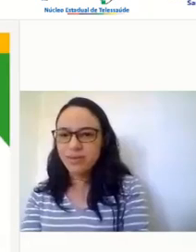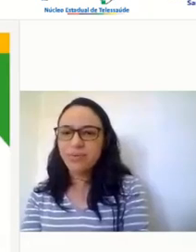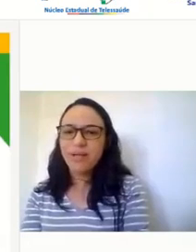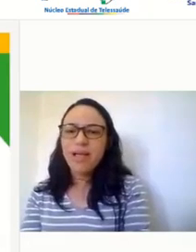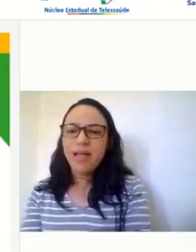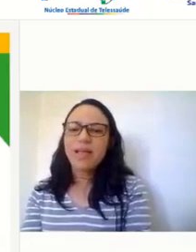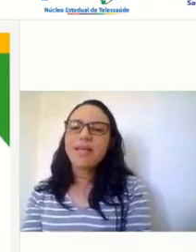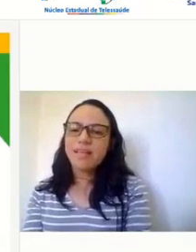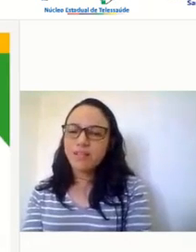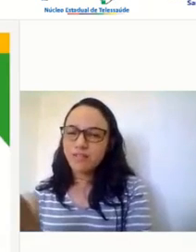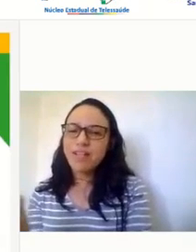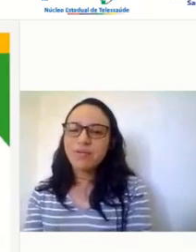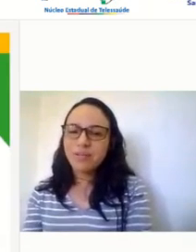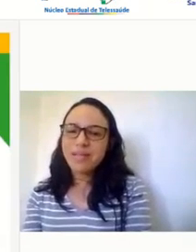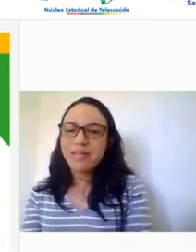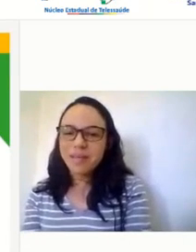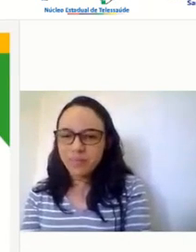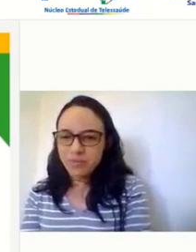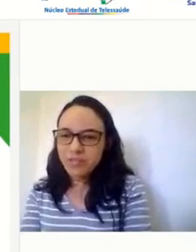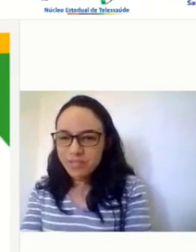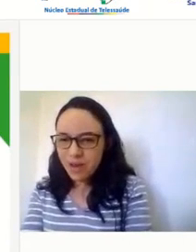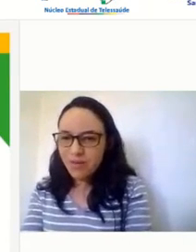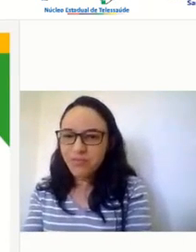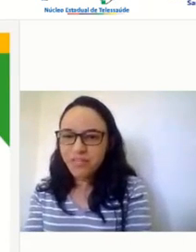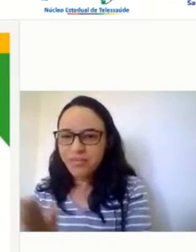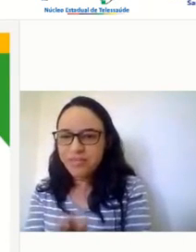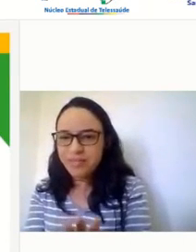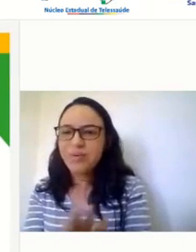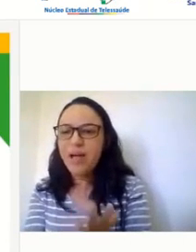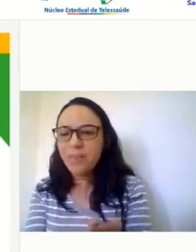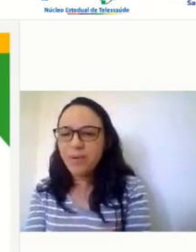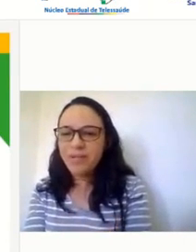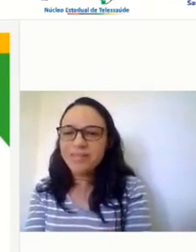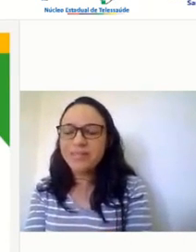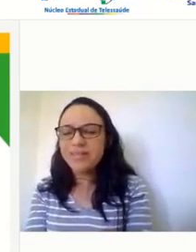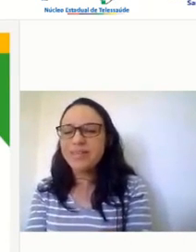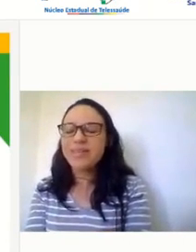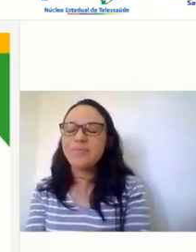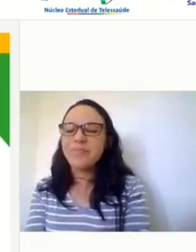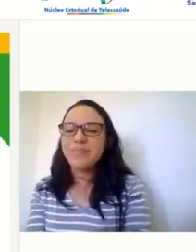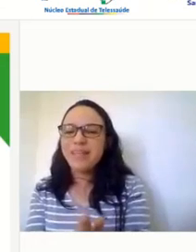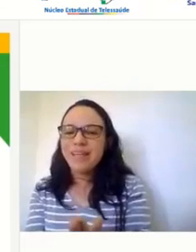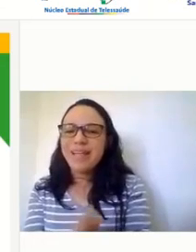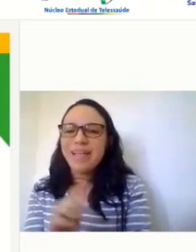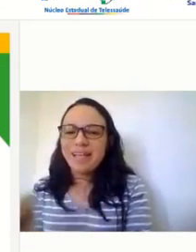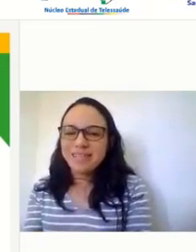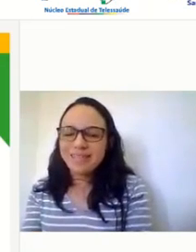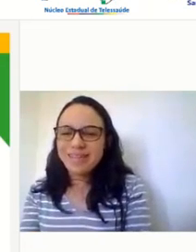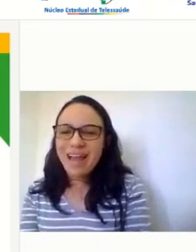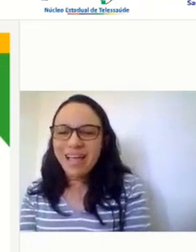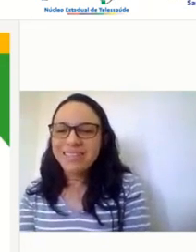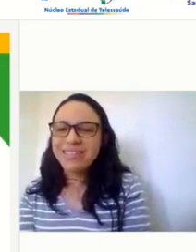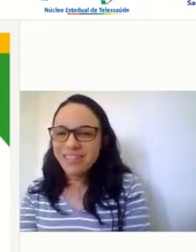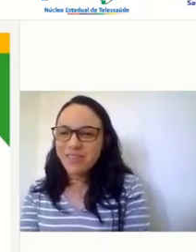zinho após os slides sobre pornô